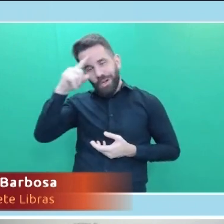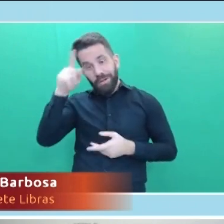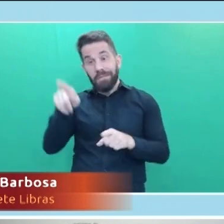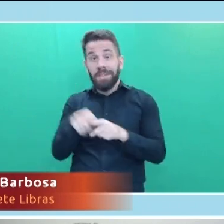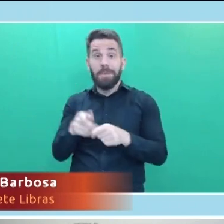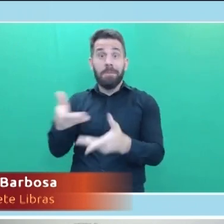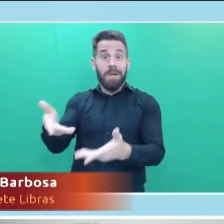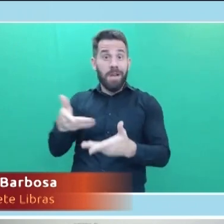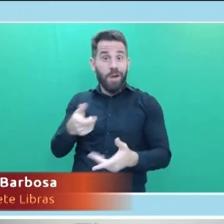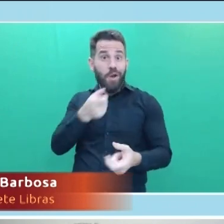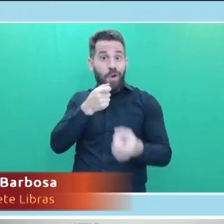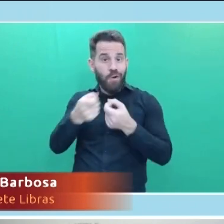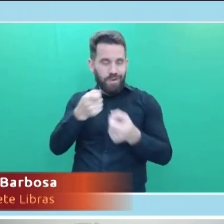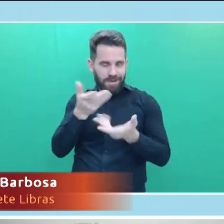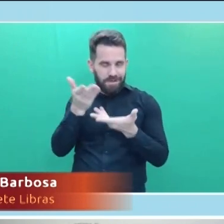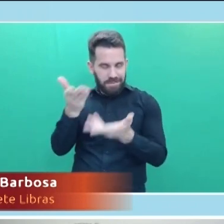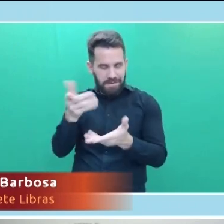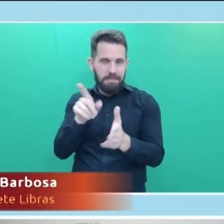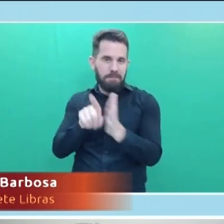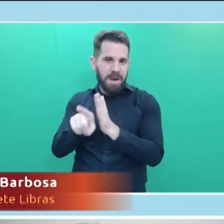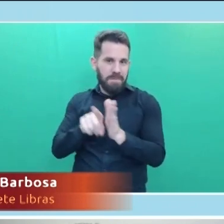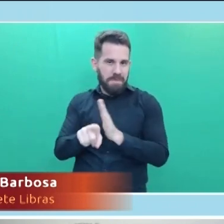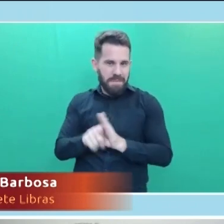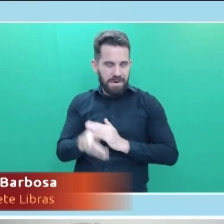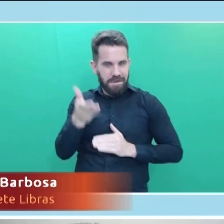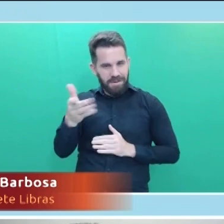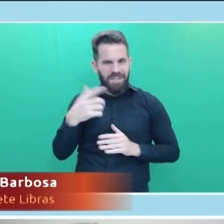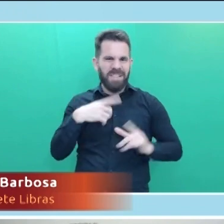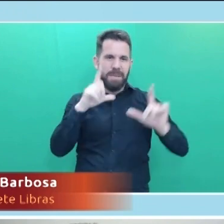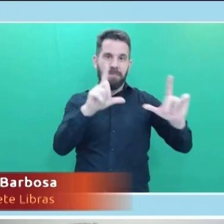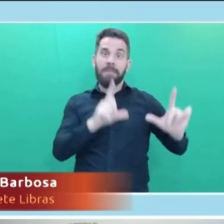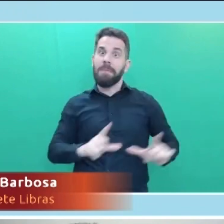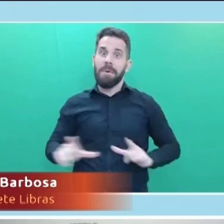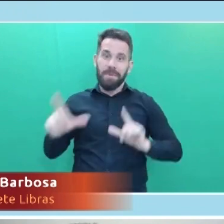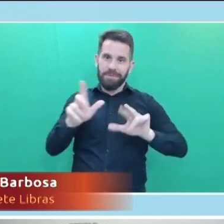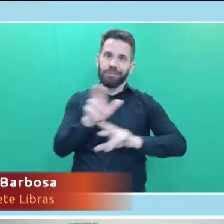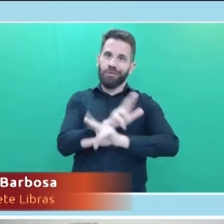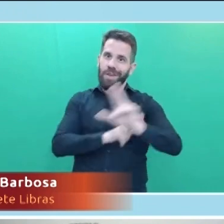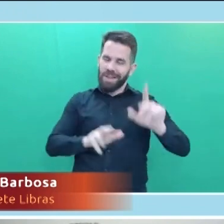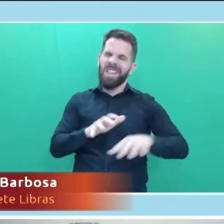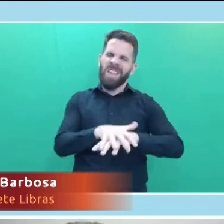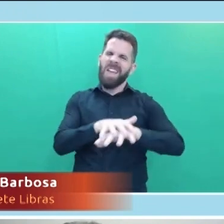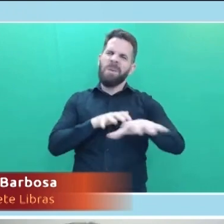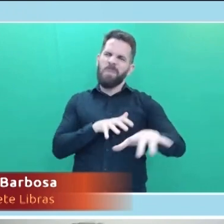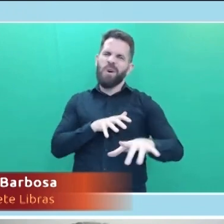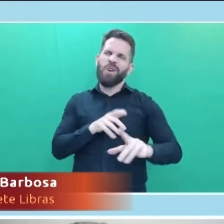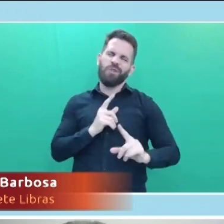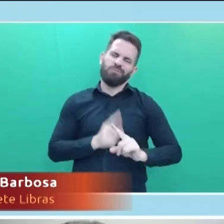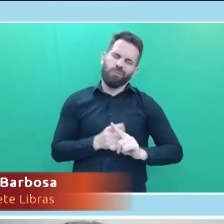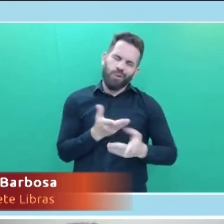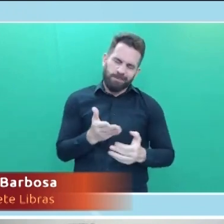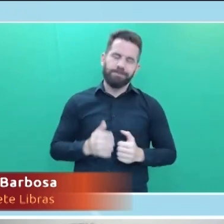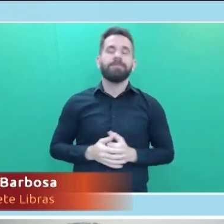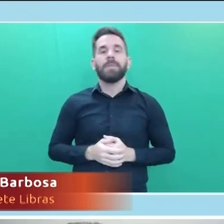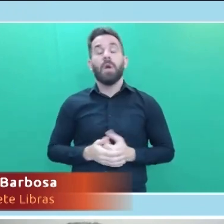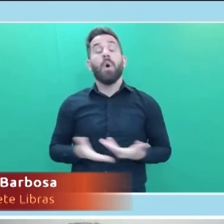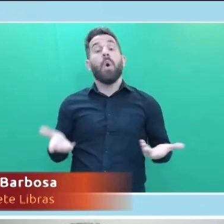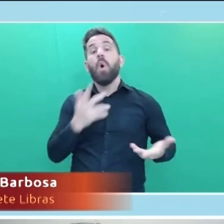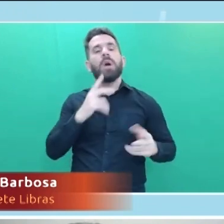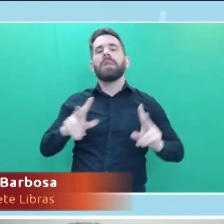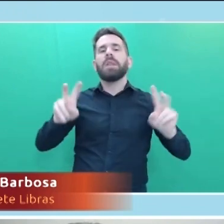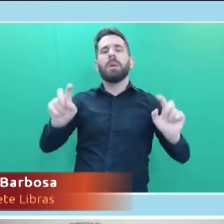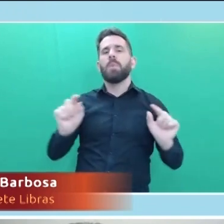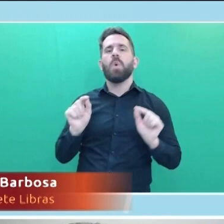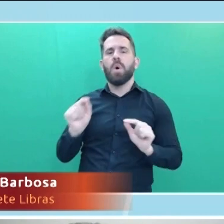convidados também em quadradinhos aí na sua tela. Bom, hoje o nosso tema são os dados